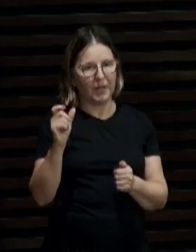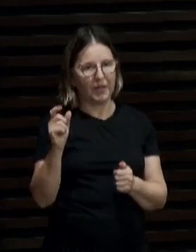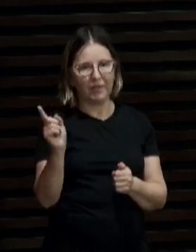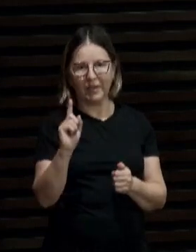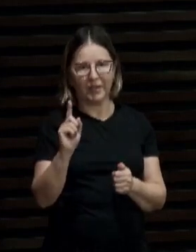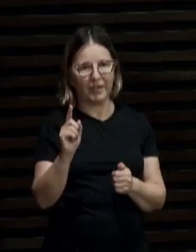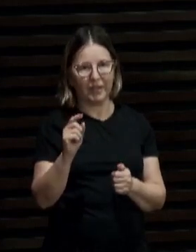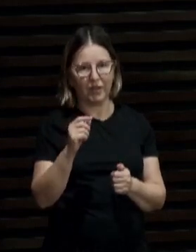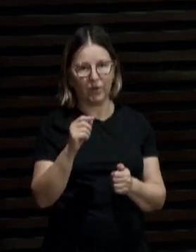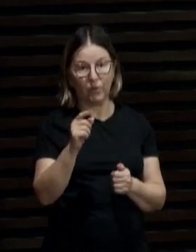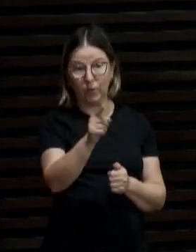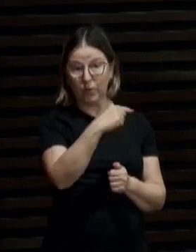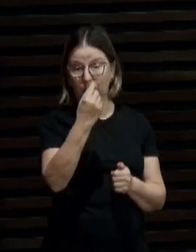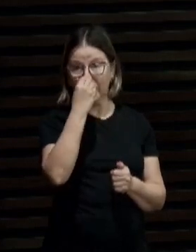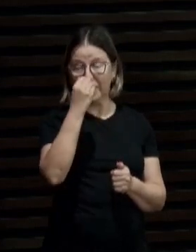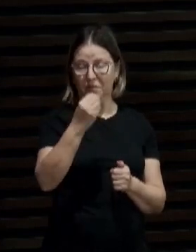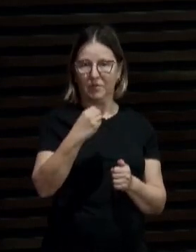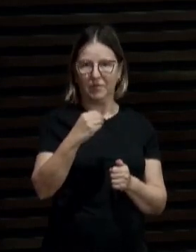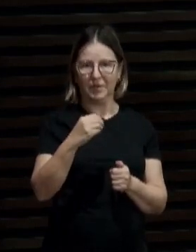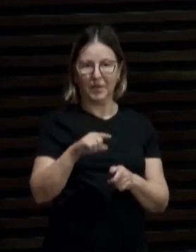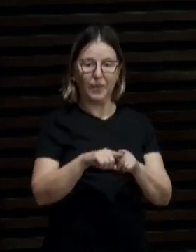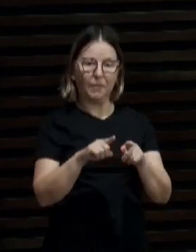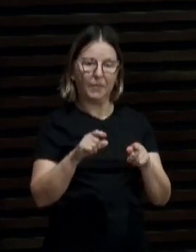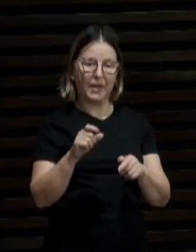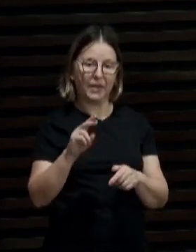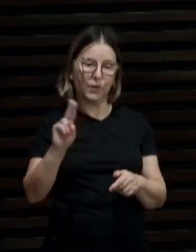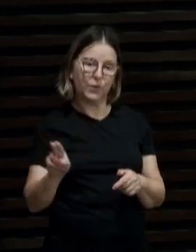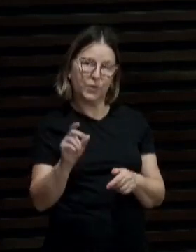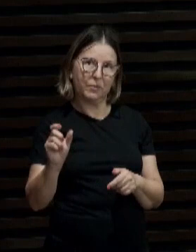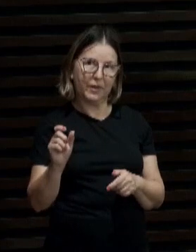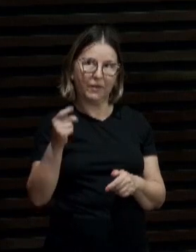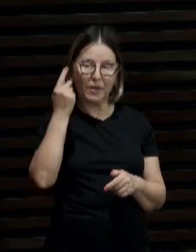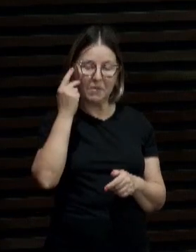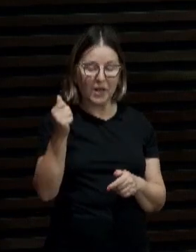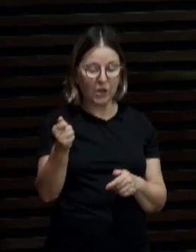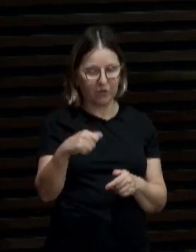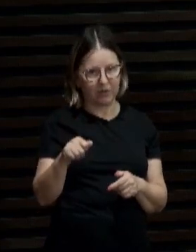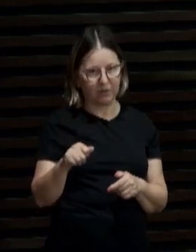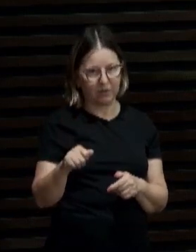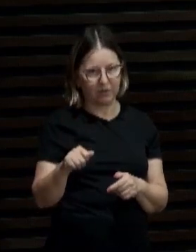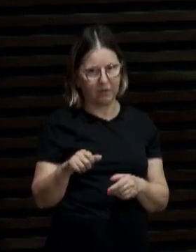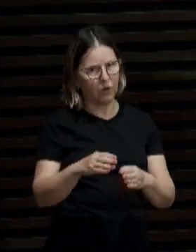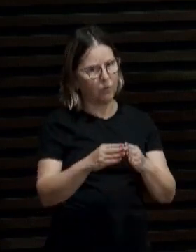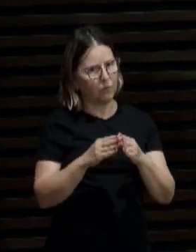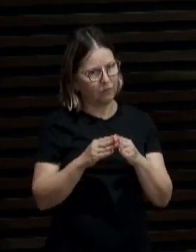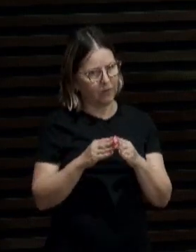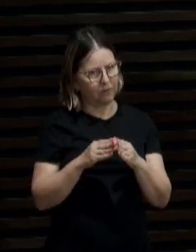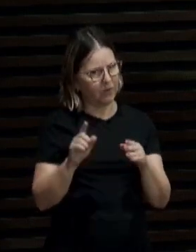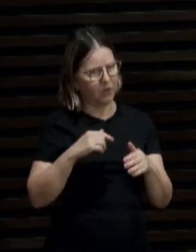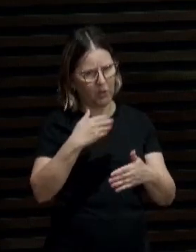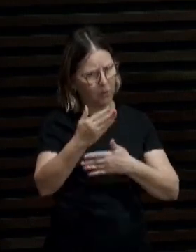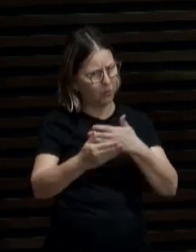corrigir, encorajar, trazer de volta. Querido, não caia nessa cilada de trocar a sua primogenitura no Senhor